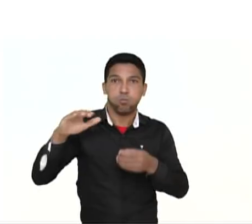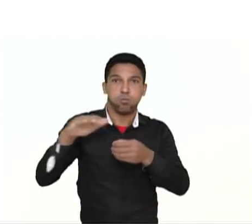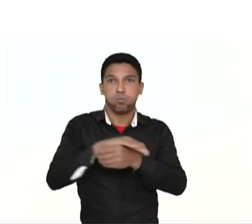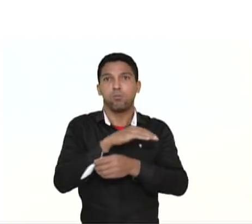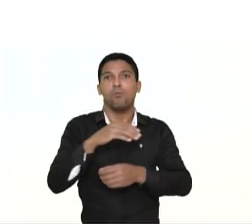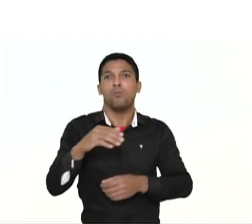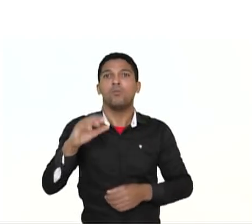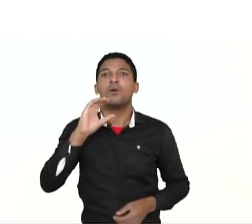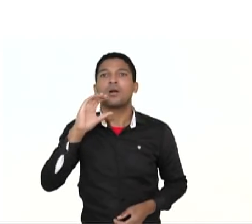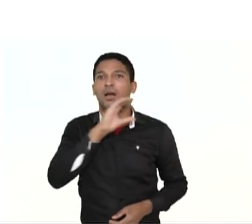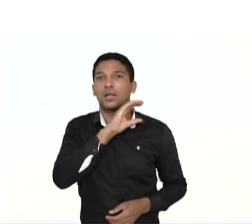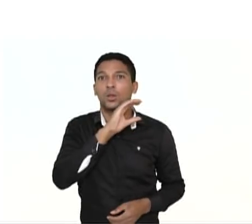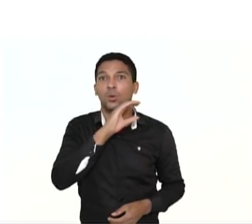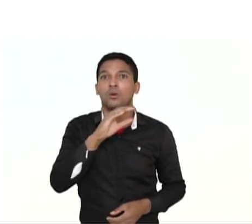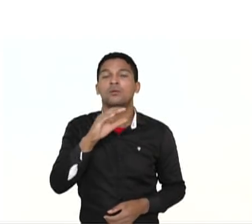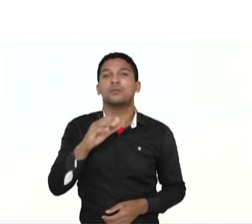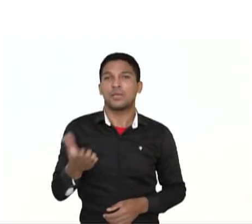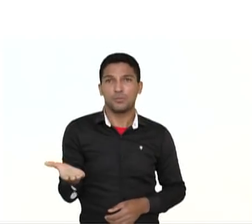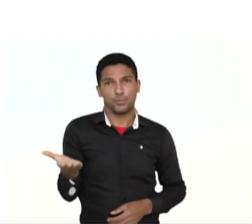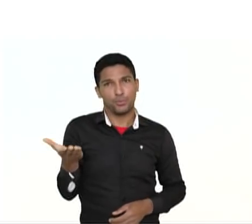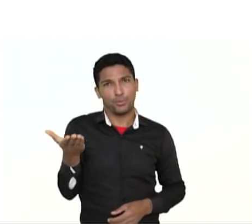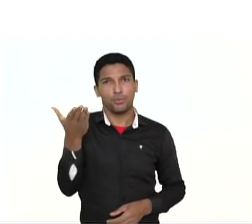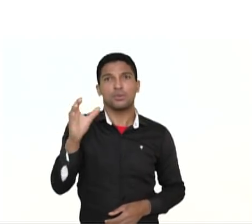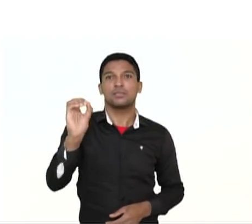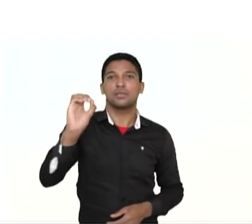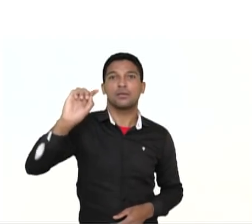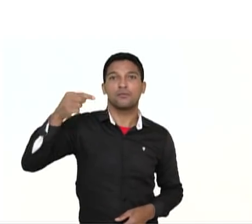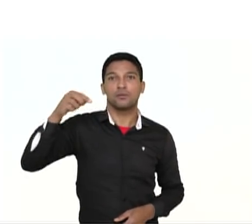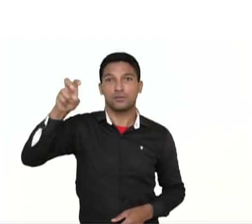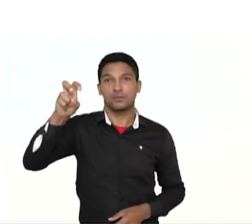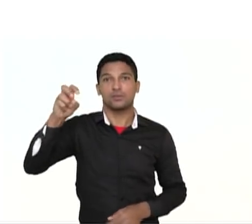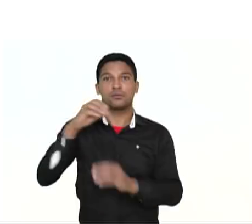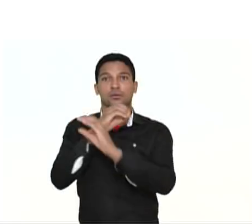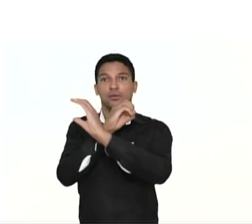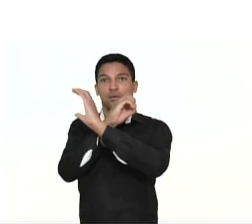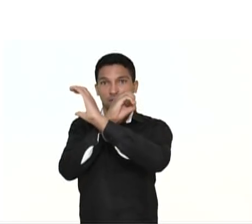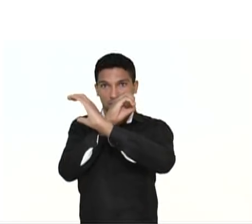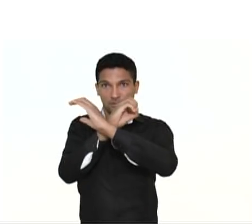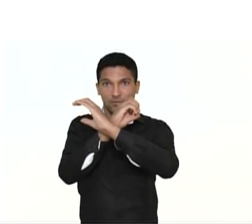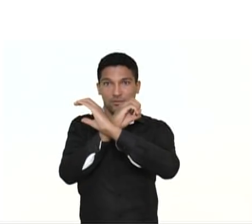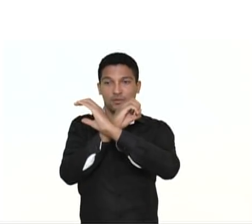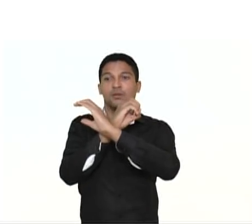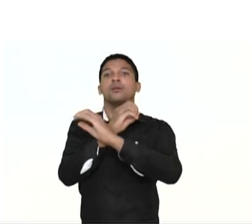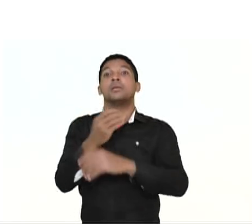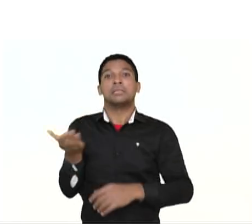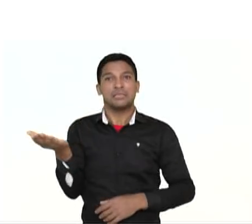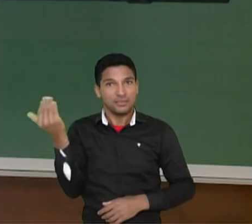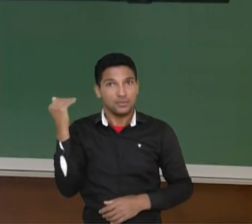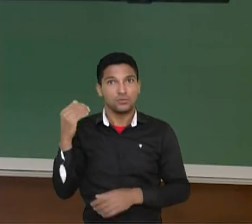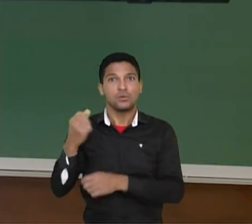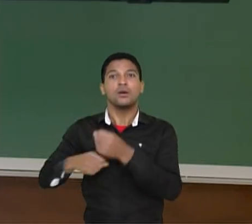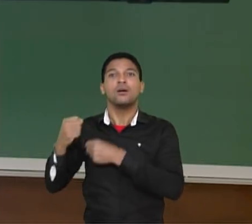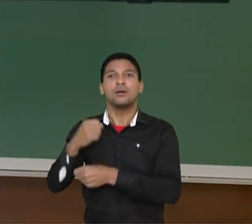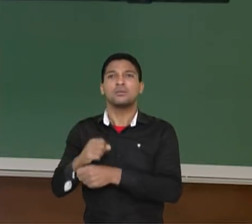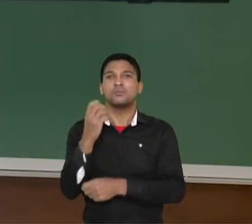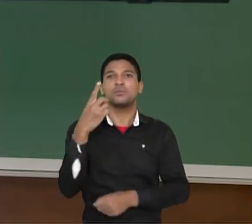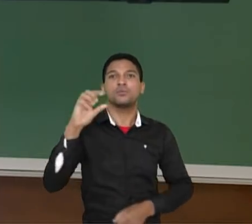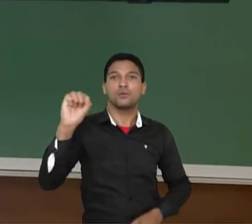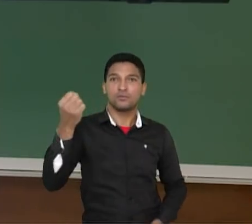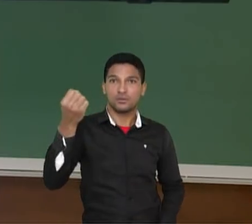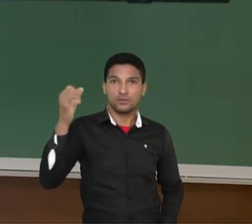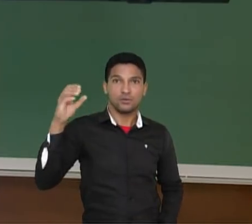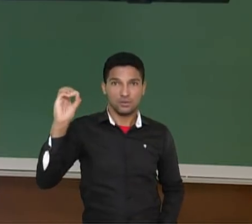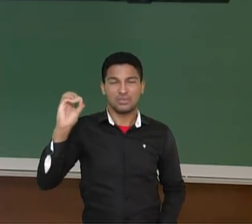Celsius desde 1980, de acordo com dados climáticos da Agência dos Estados Unidos para o